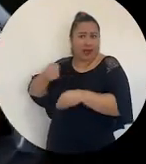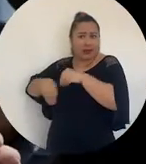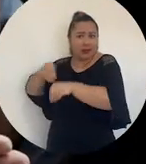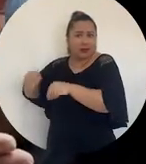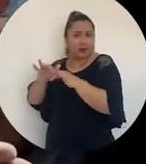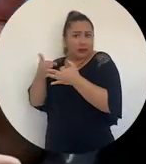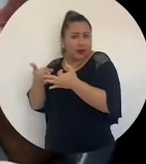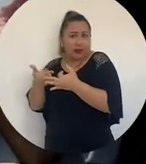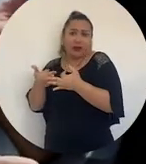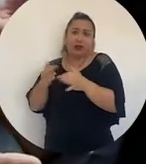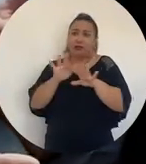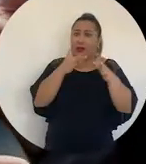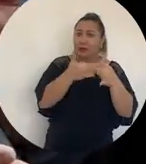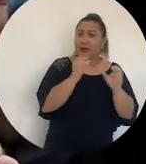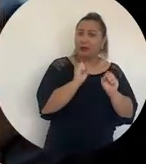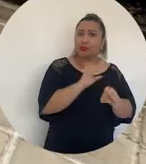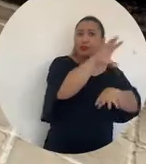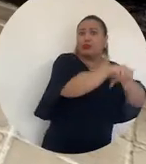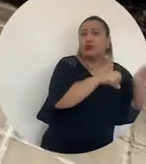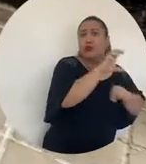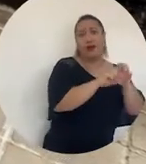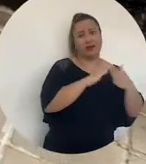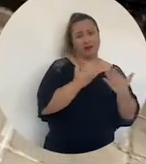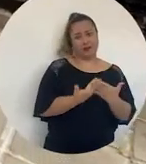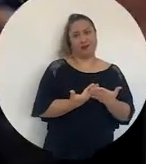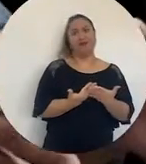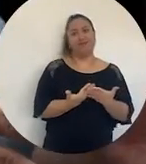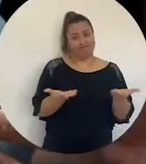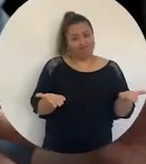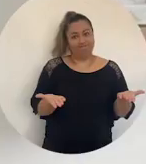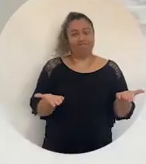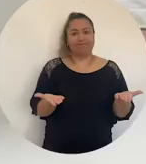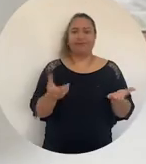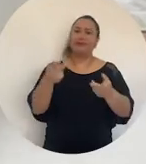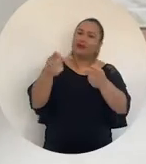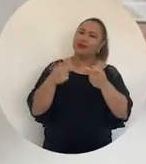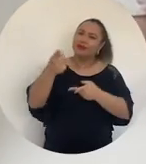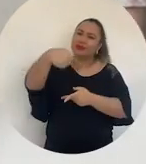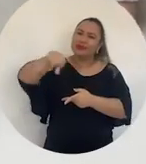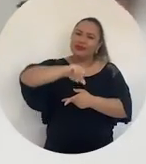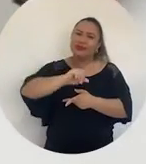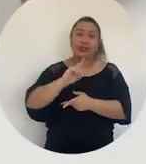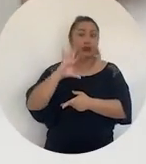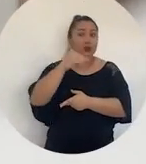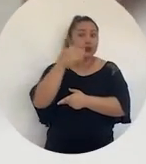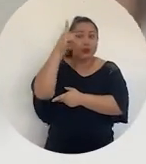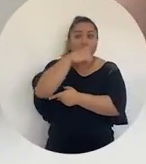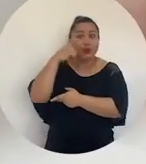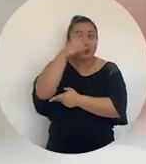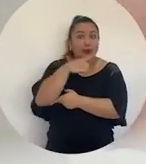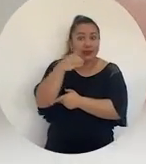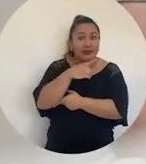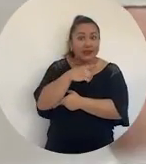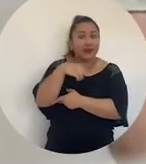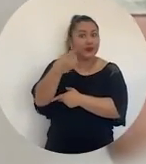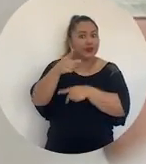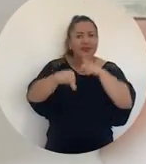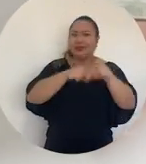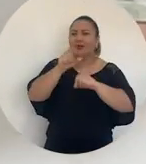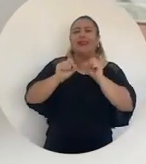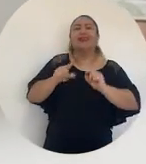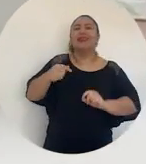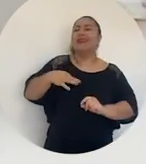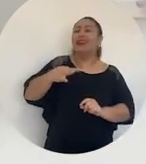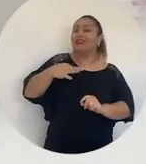dava renda para os agricultores familiares. Então podia ir lá na escola buscar isso. Bom, eu faço um convite para vocês, para no próximo domingo todos irem